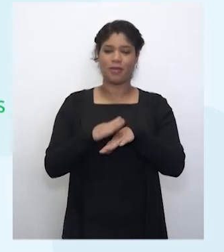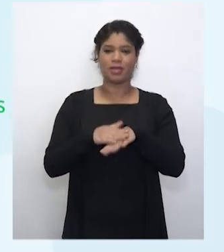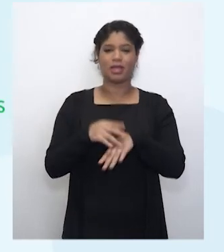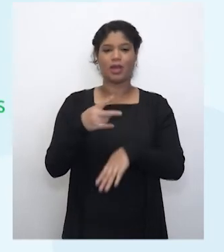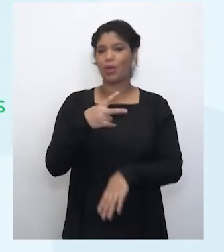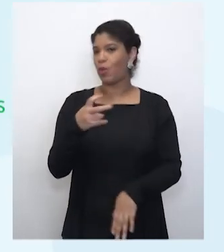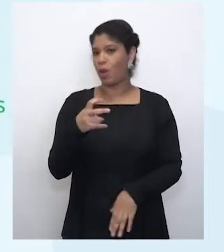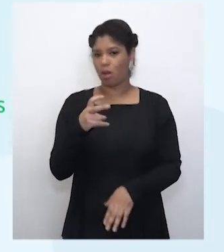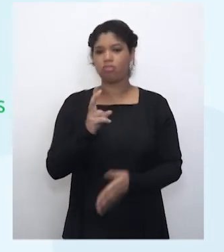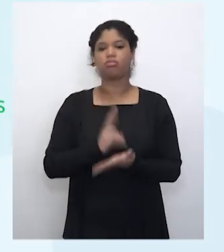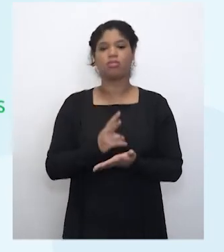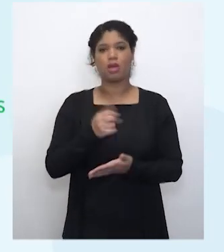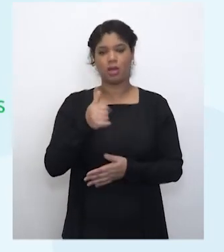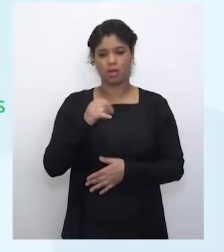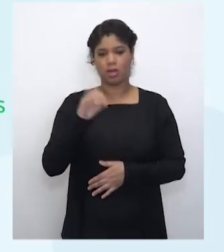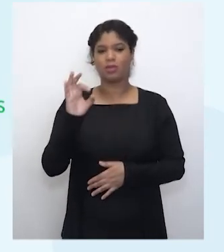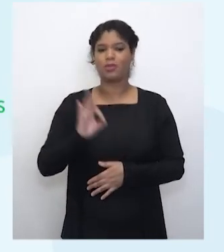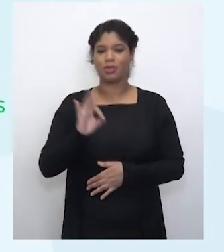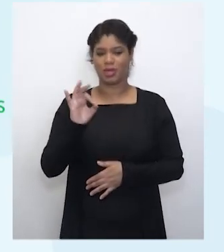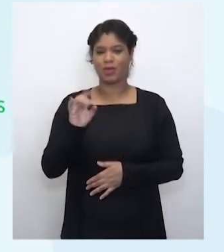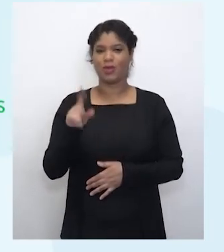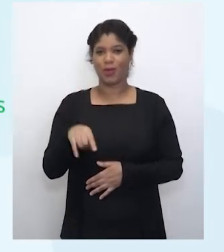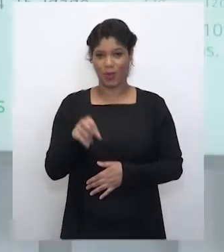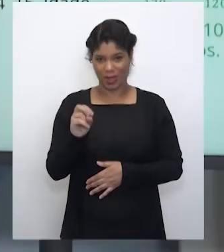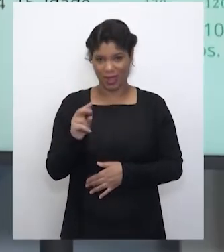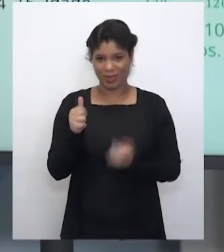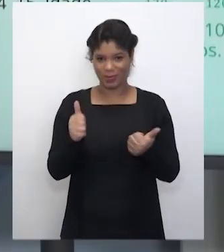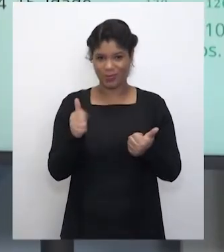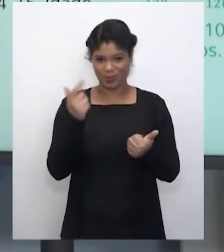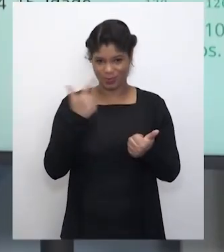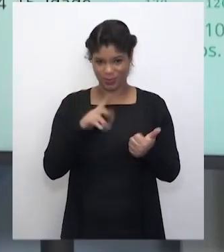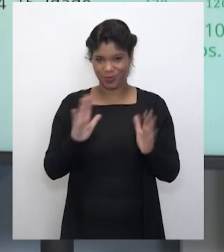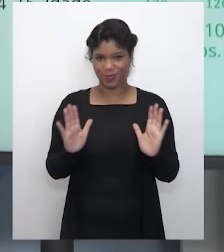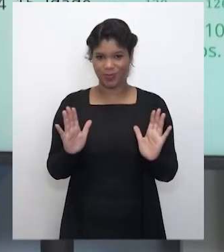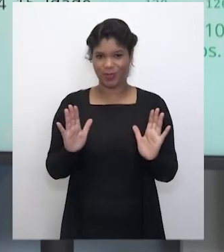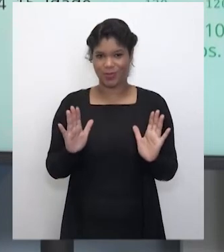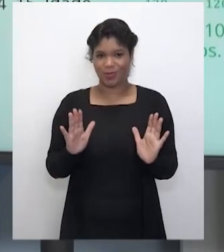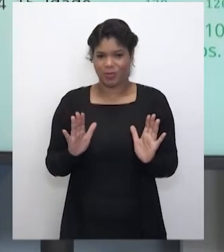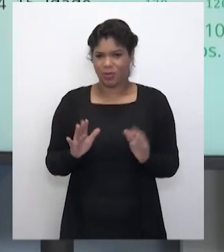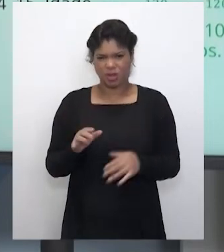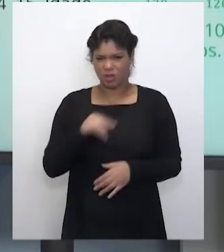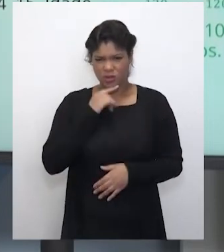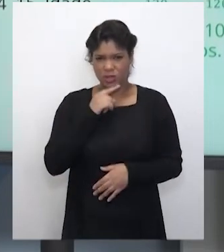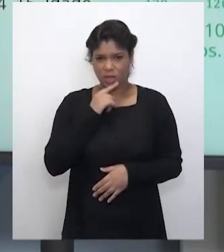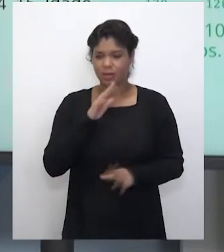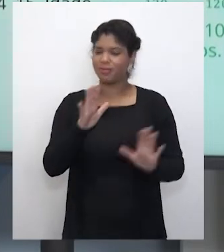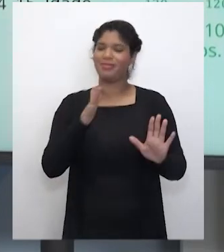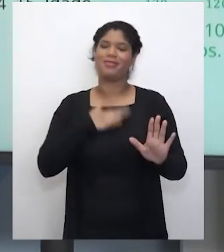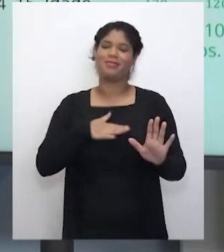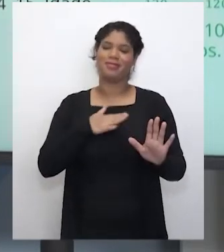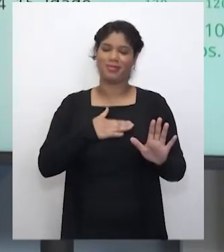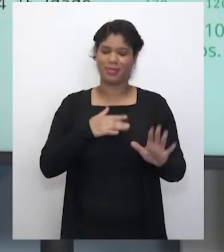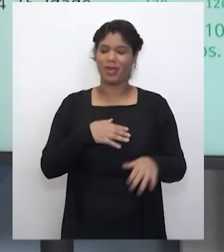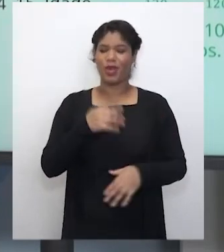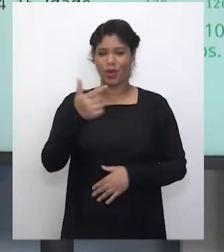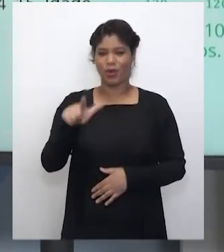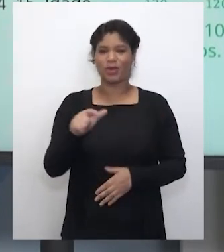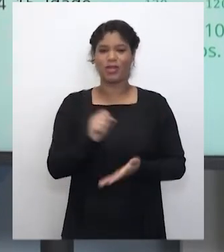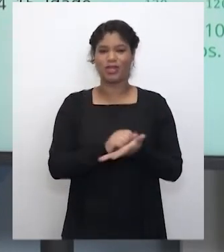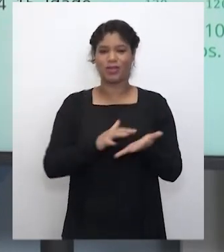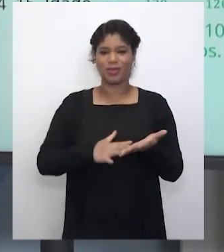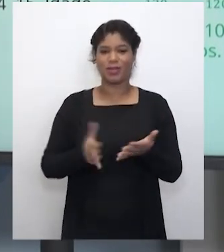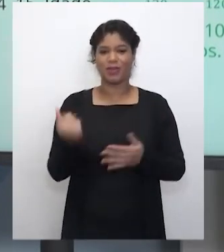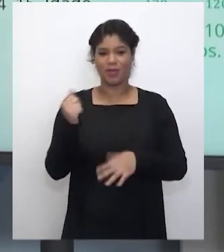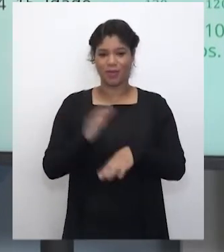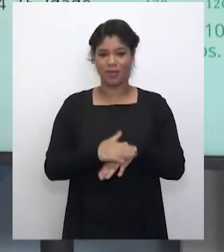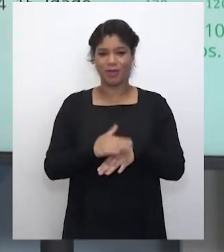na mesma porcentagem. Tranquilos? Ainda não? Não tem problema, porque tem mais uma atividade